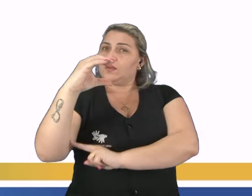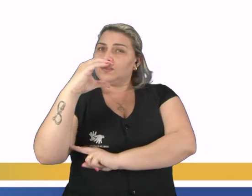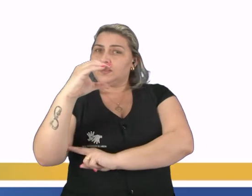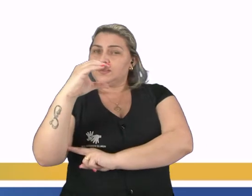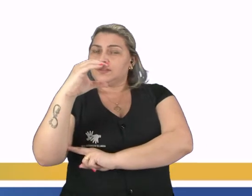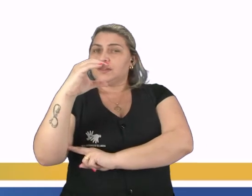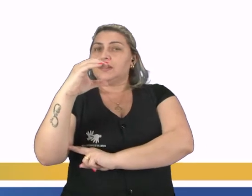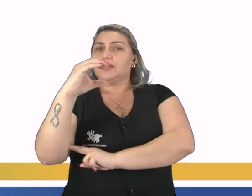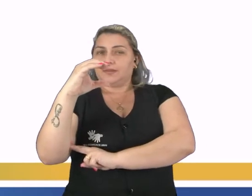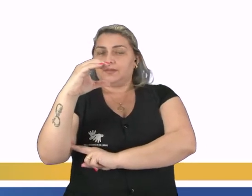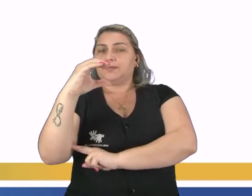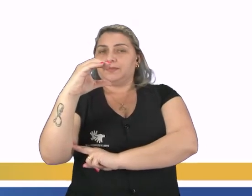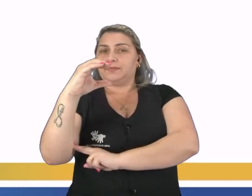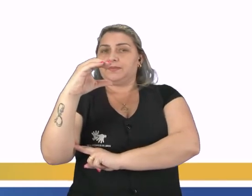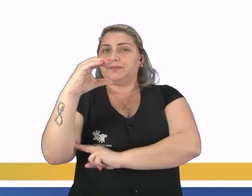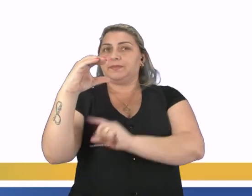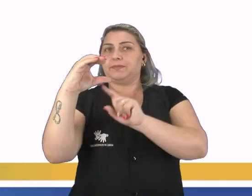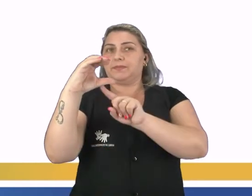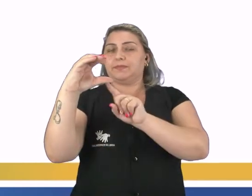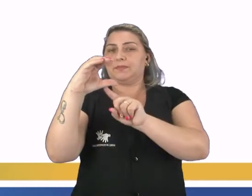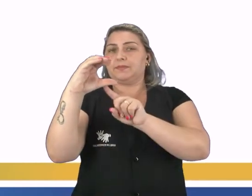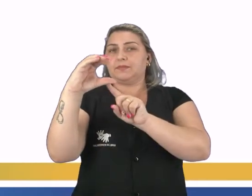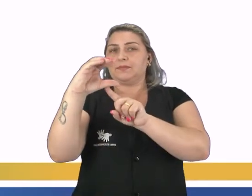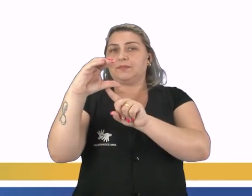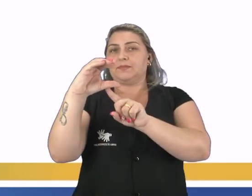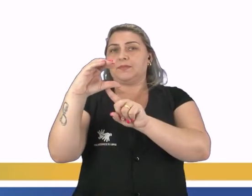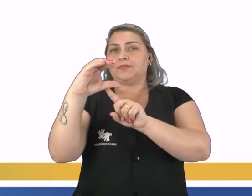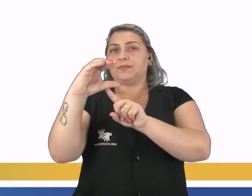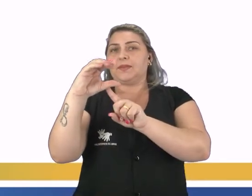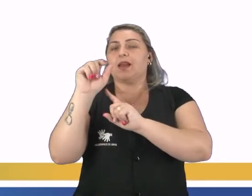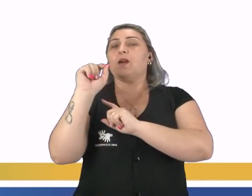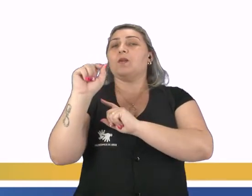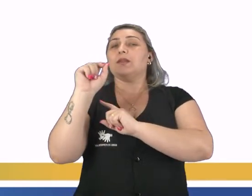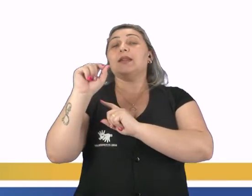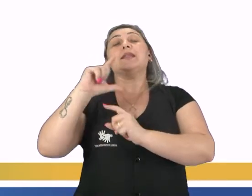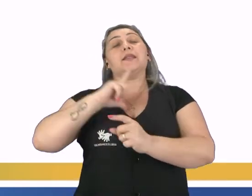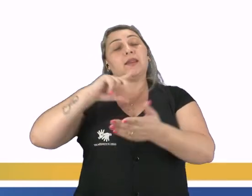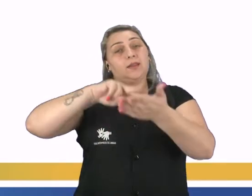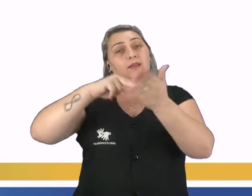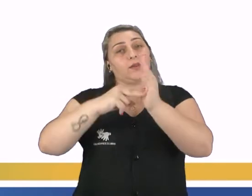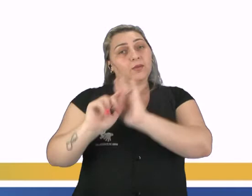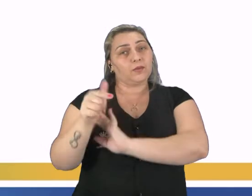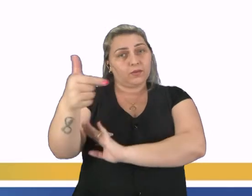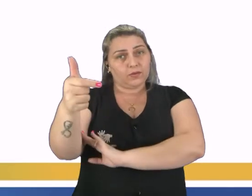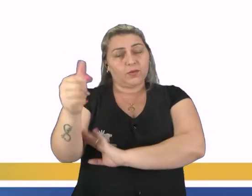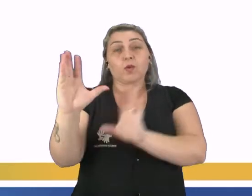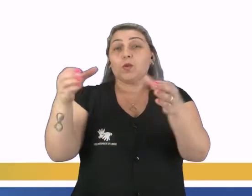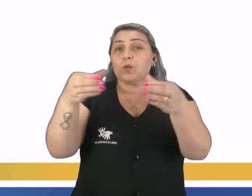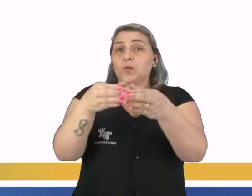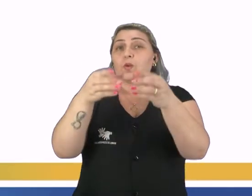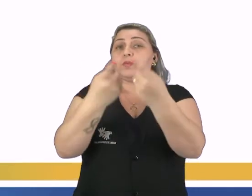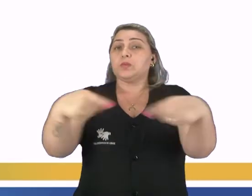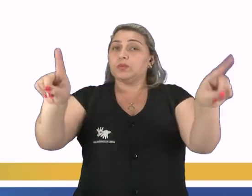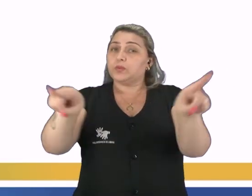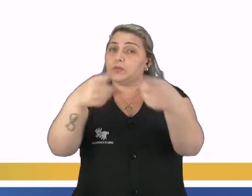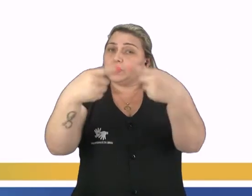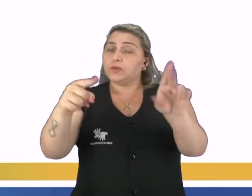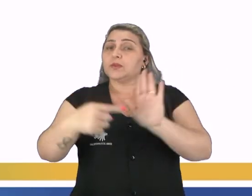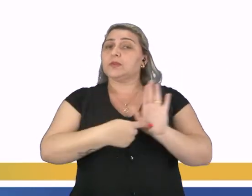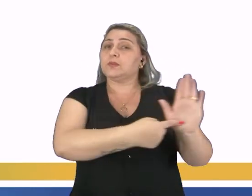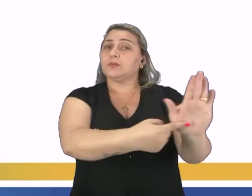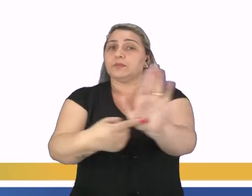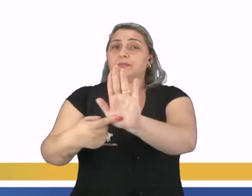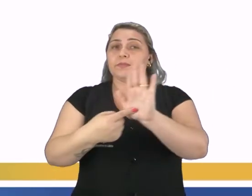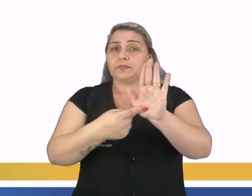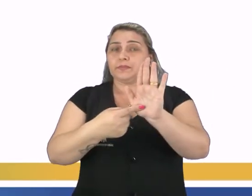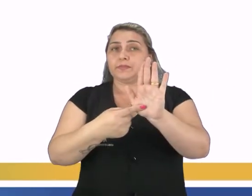conseta. Conserta, consertar com C, concerto, tem um significado. Um grupo musical está se